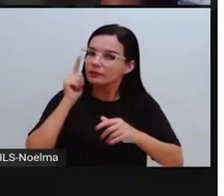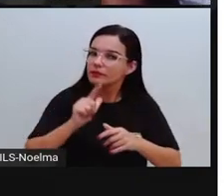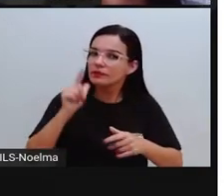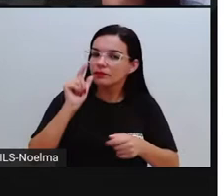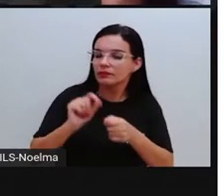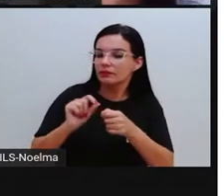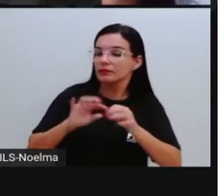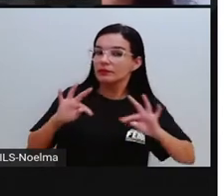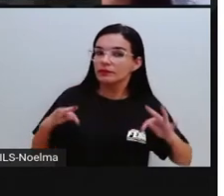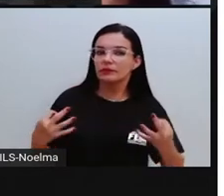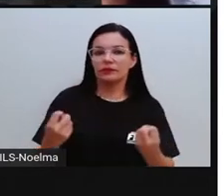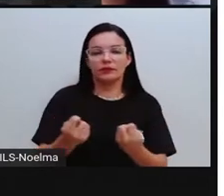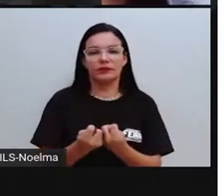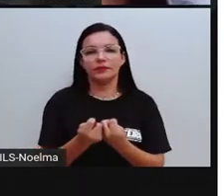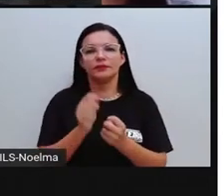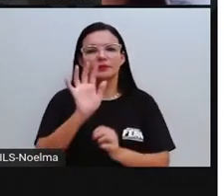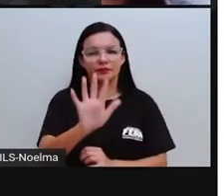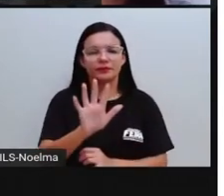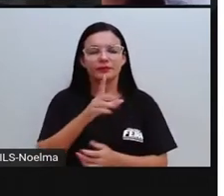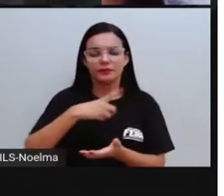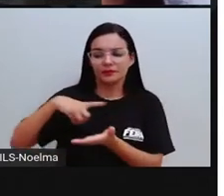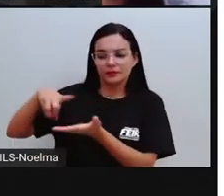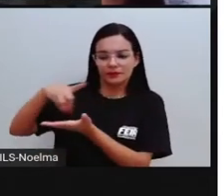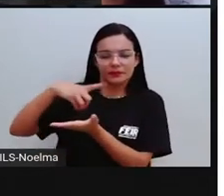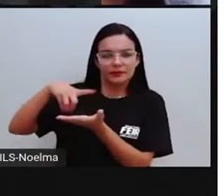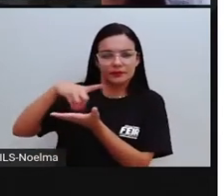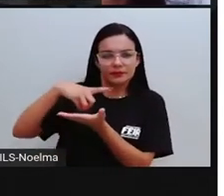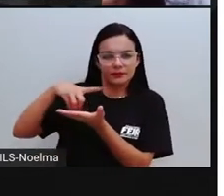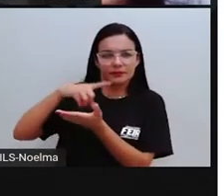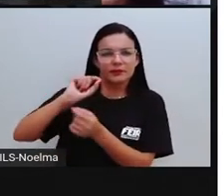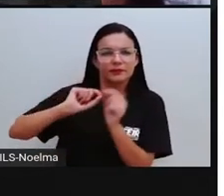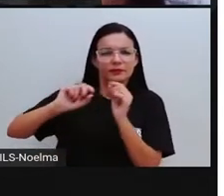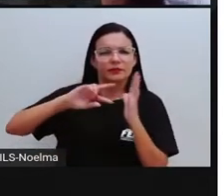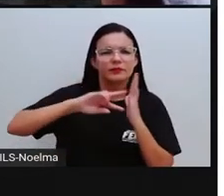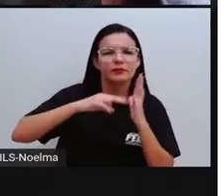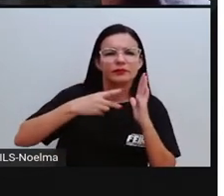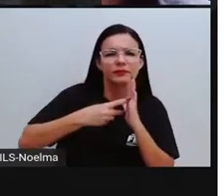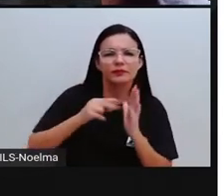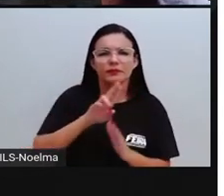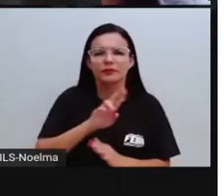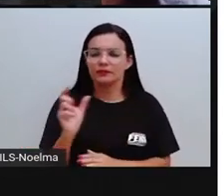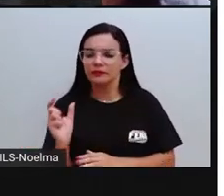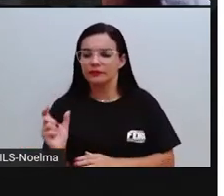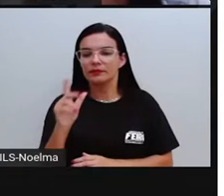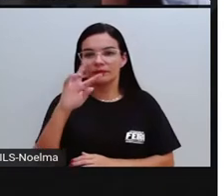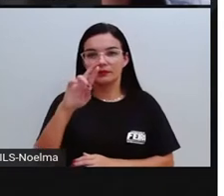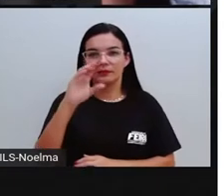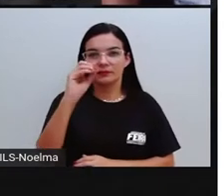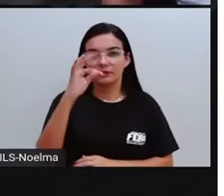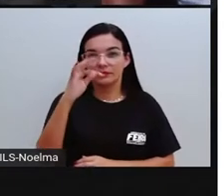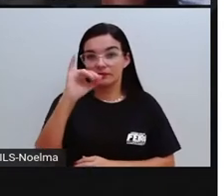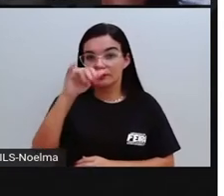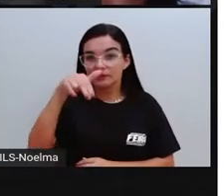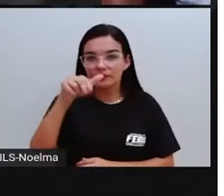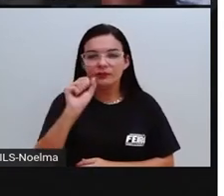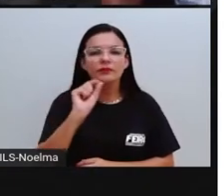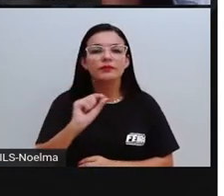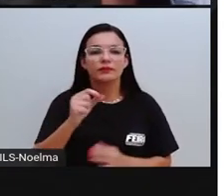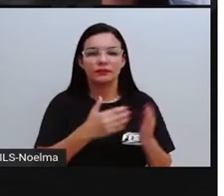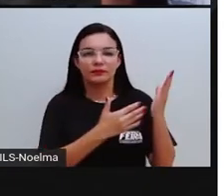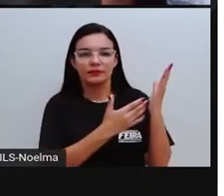tudo. Se a gente for lá no dicionário procurar o significado da palavra rotina, a gente vai encontrar